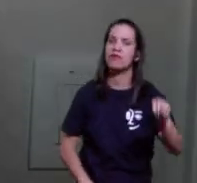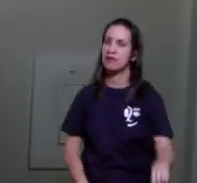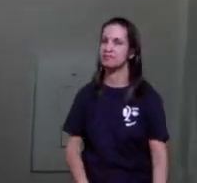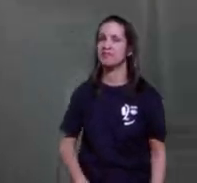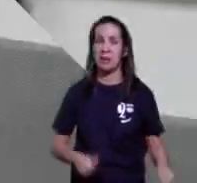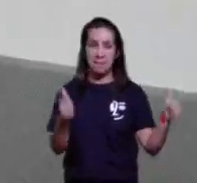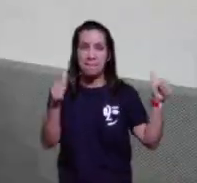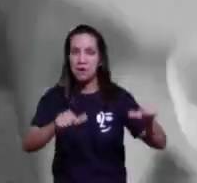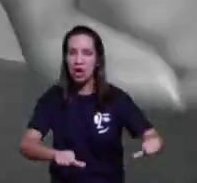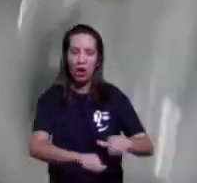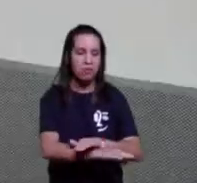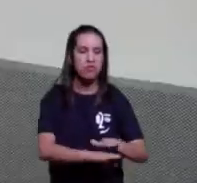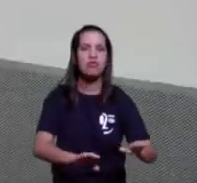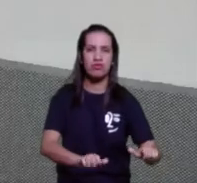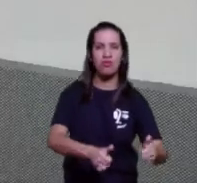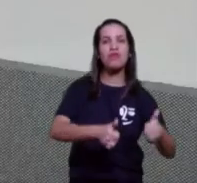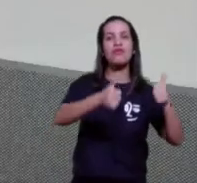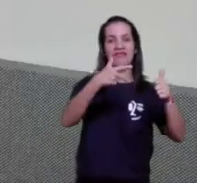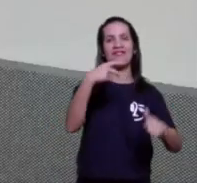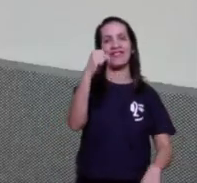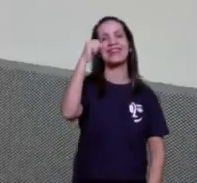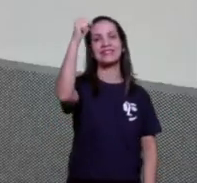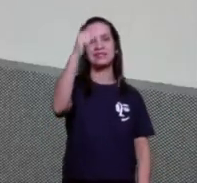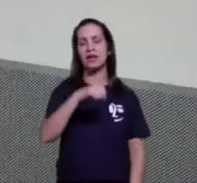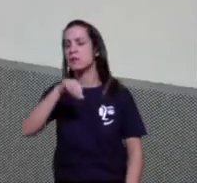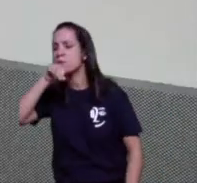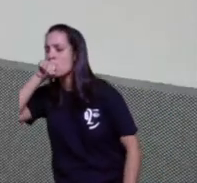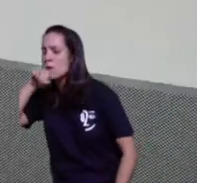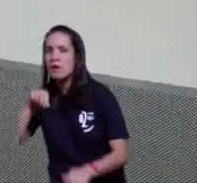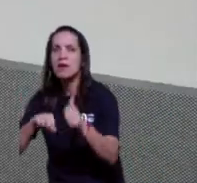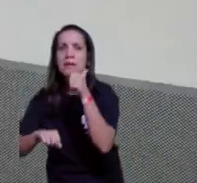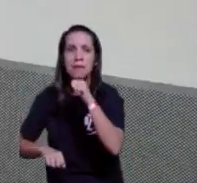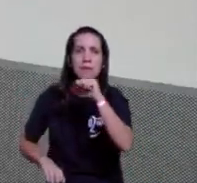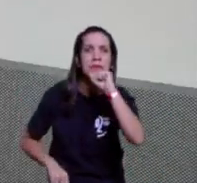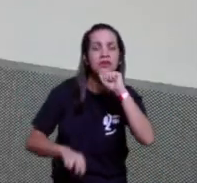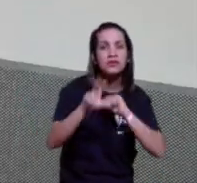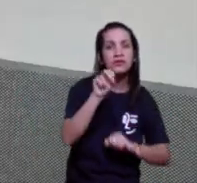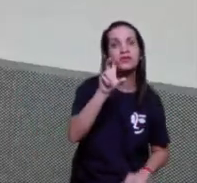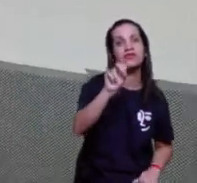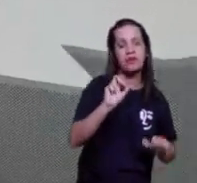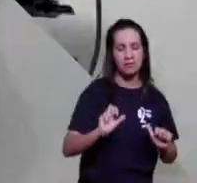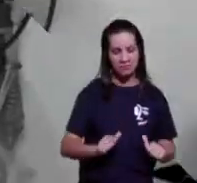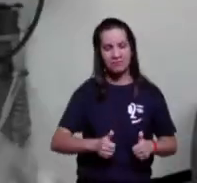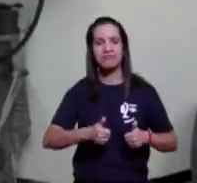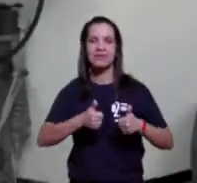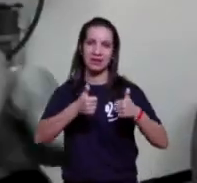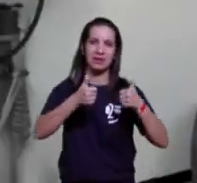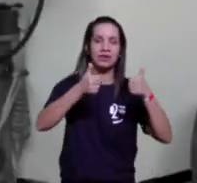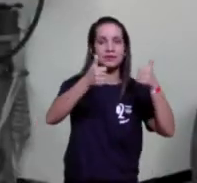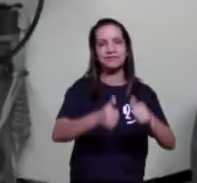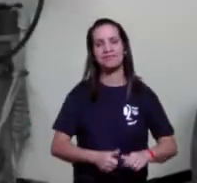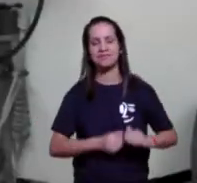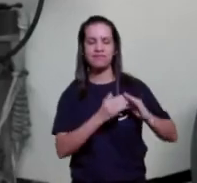pior. A benção, mãe, a benção, avó, tudo vai ficar melhor.